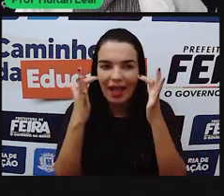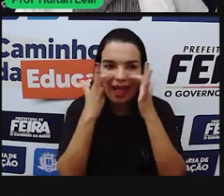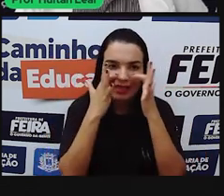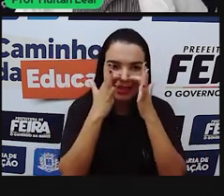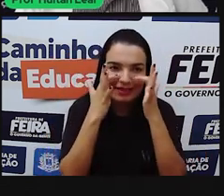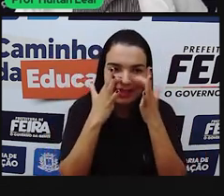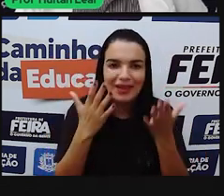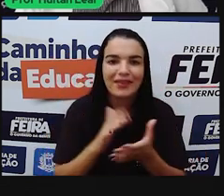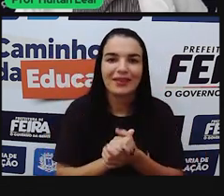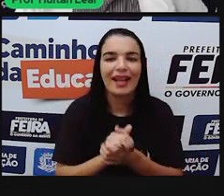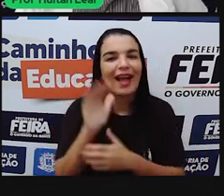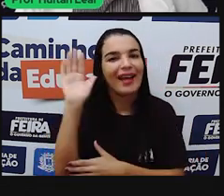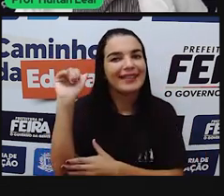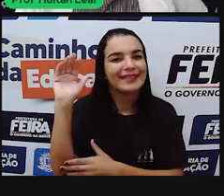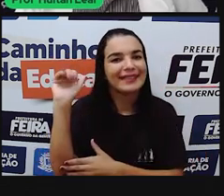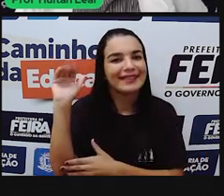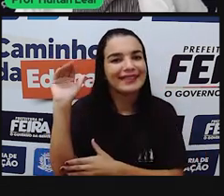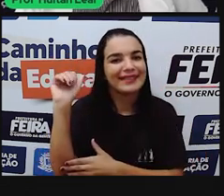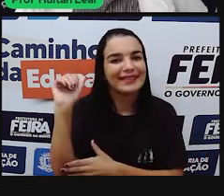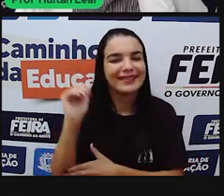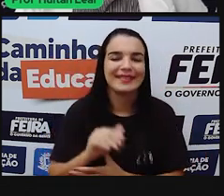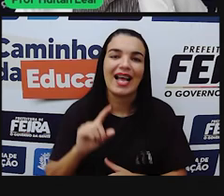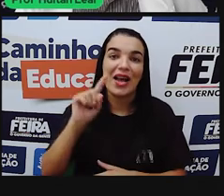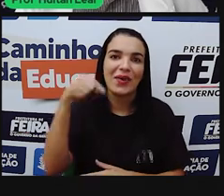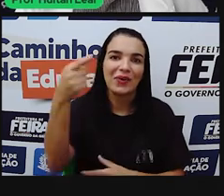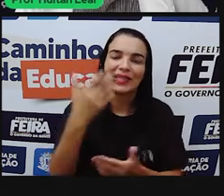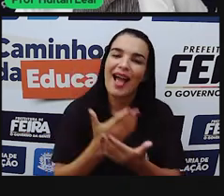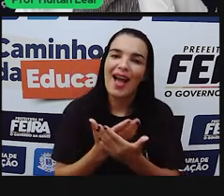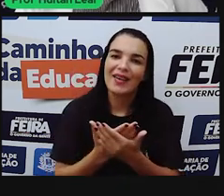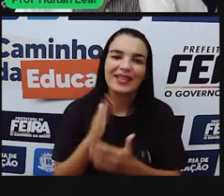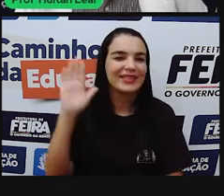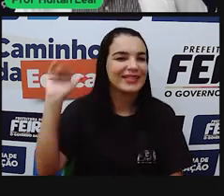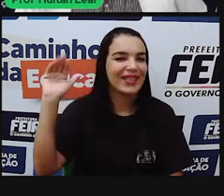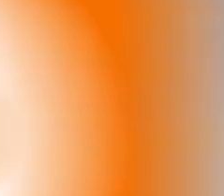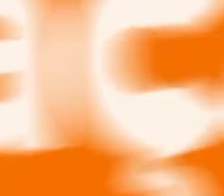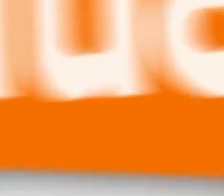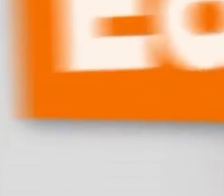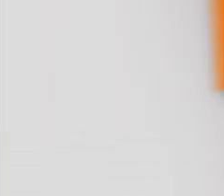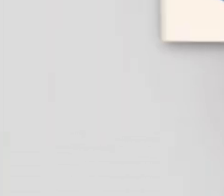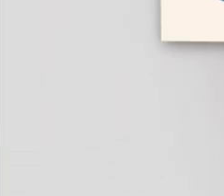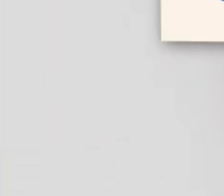pela atenção e até mais. Até a próxima aula. Tchau, tchau.